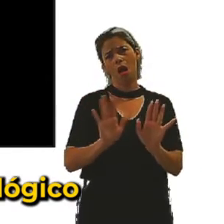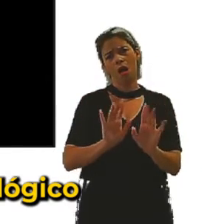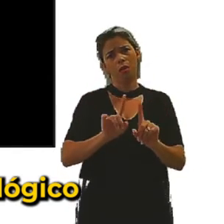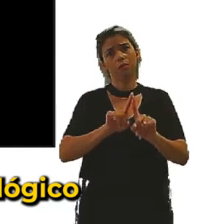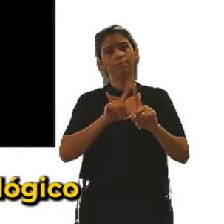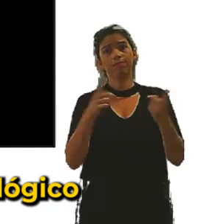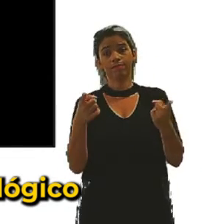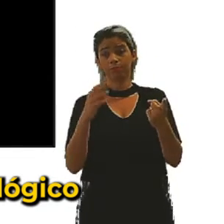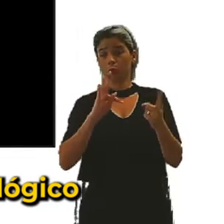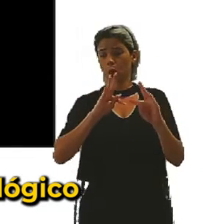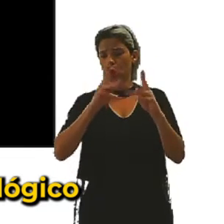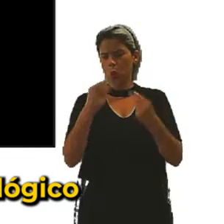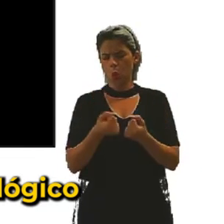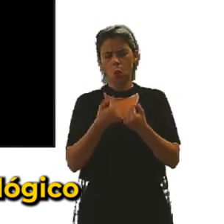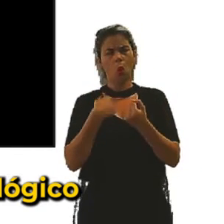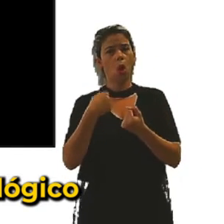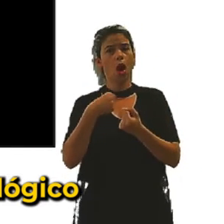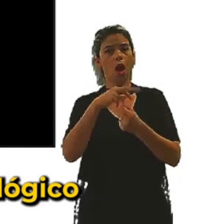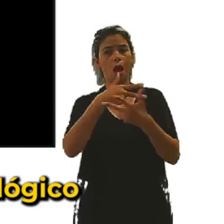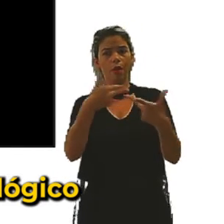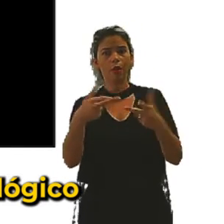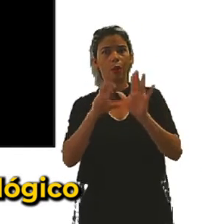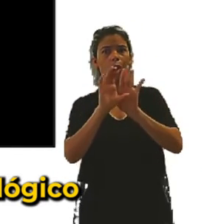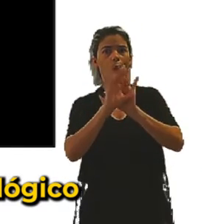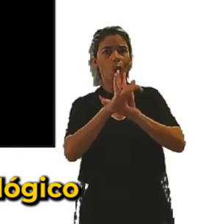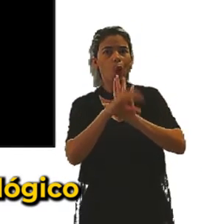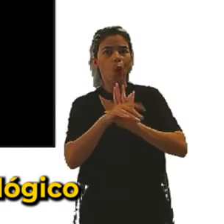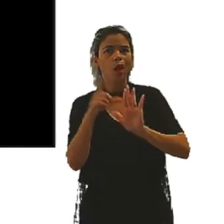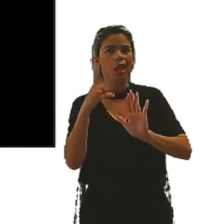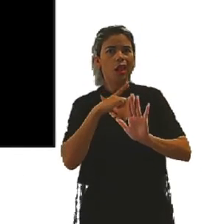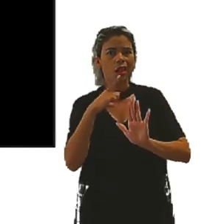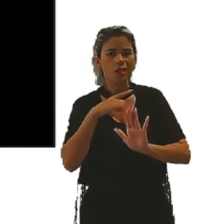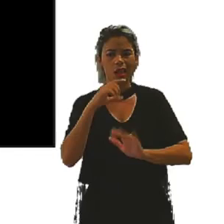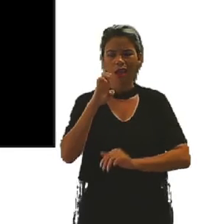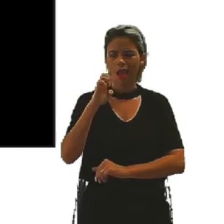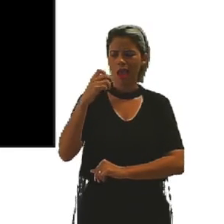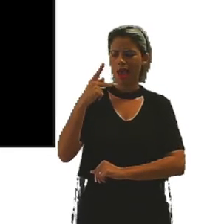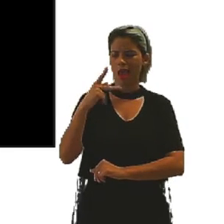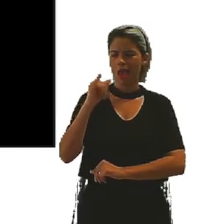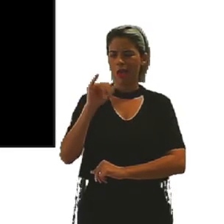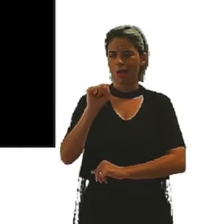todo esse arcabouço conceitual epistemólogo